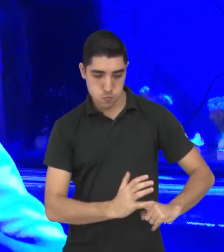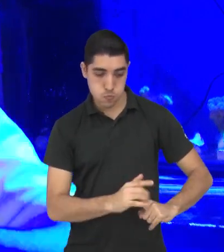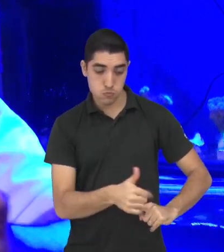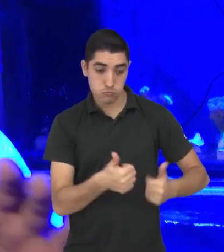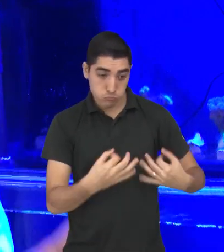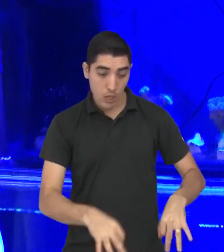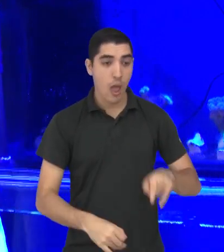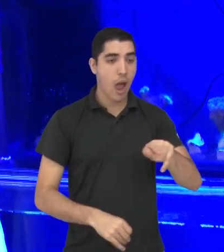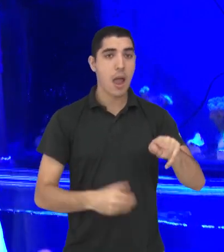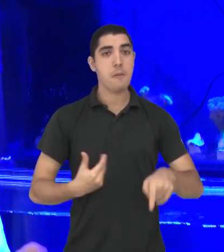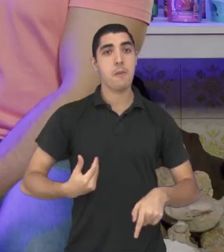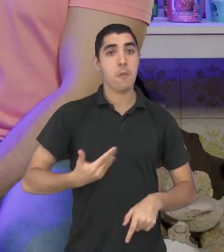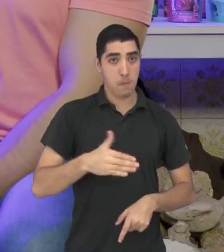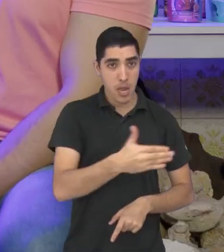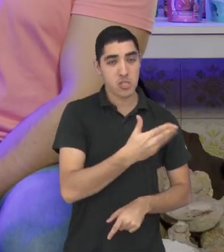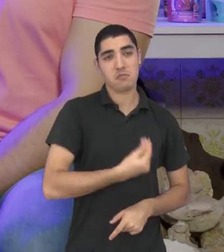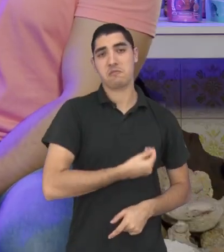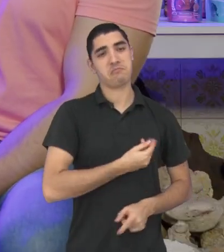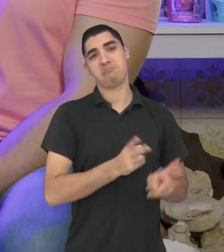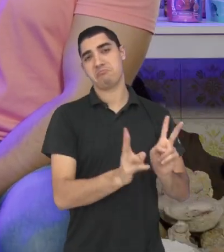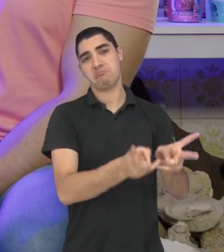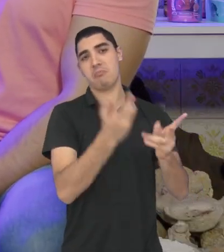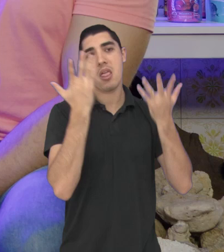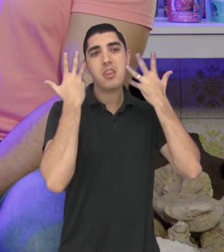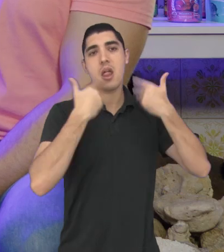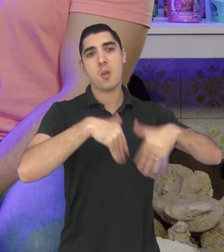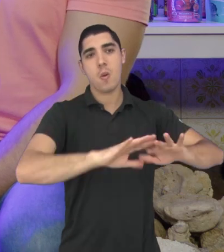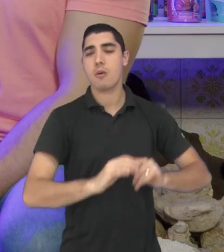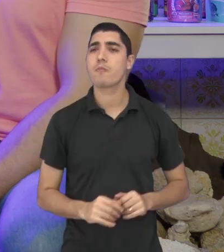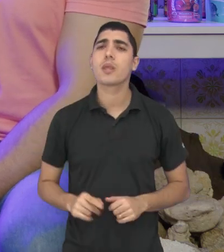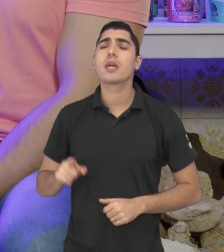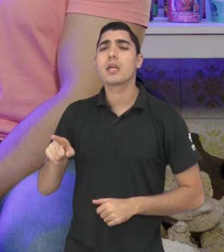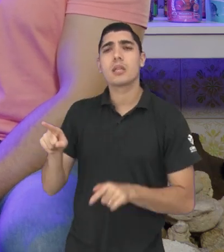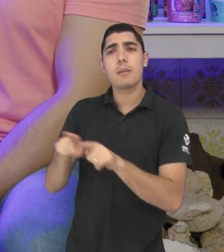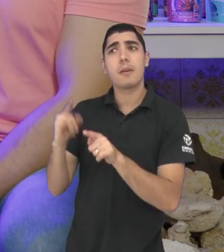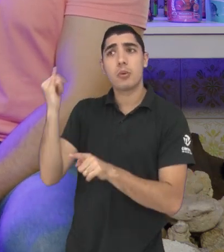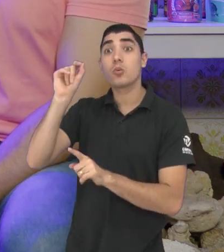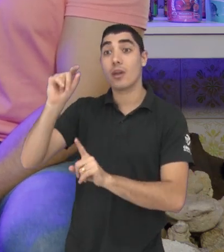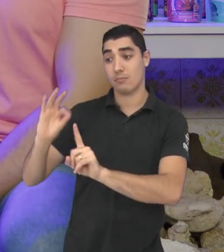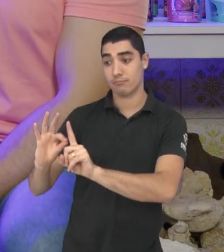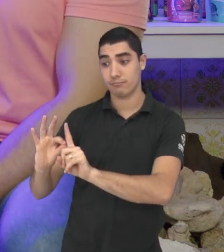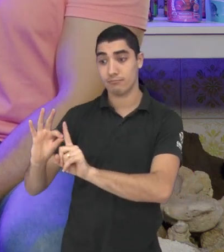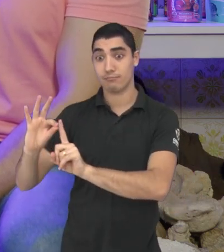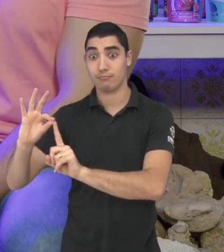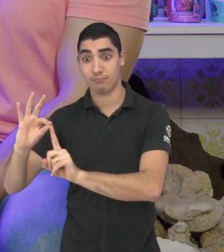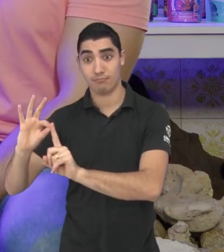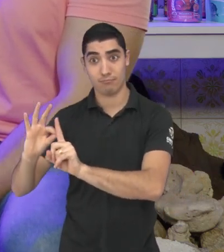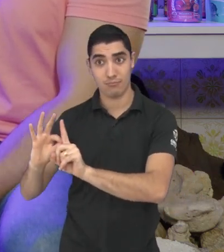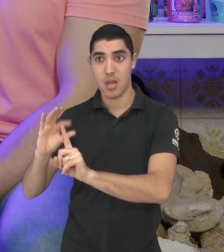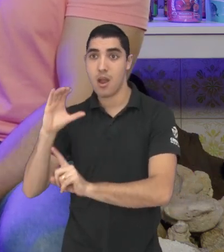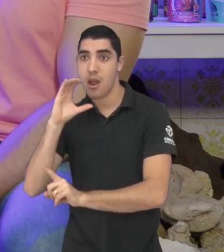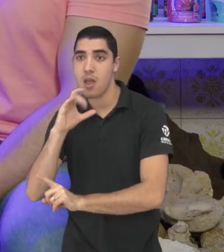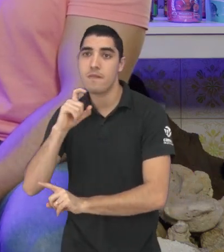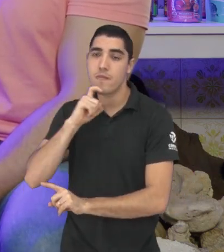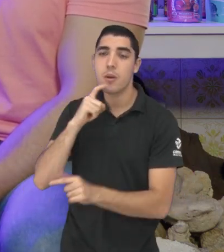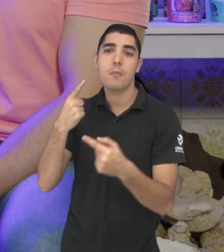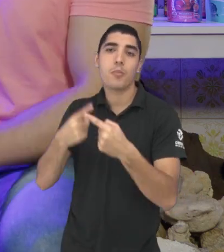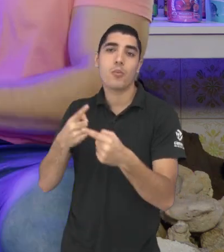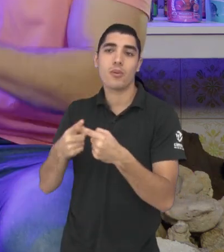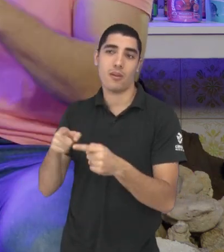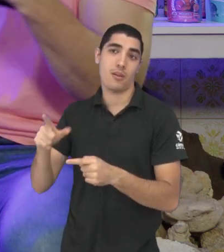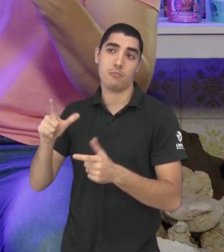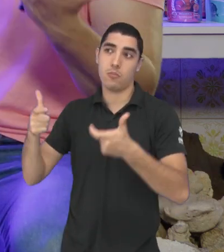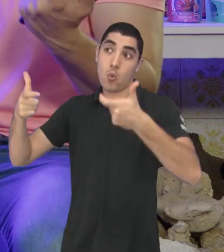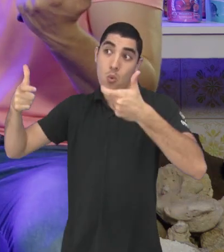peixe vai viver naturalmente. Outra questão que é muito importante também é temperatura, porque a gente tem que levar em consideração